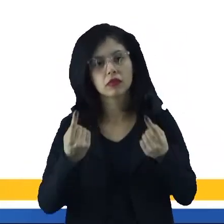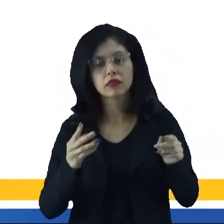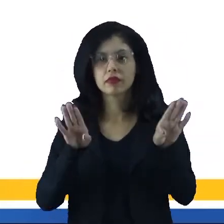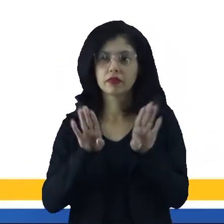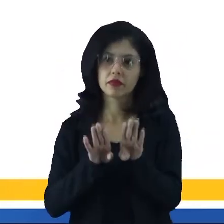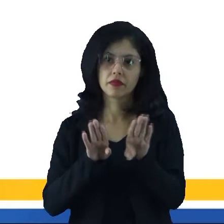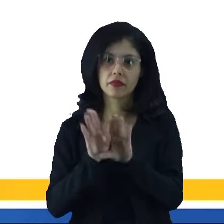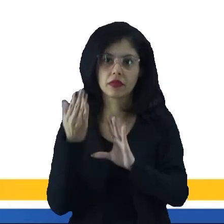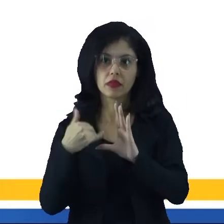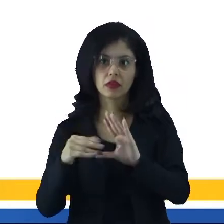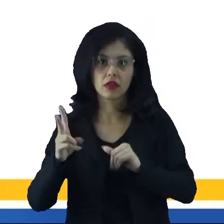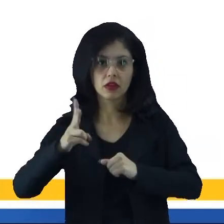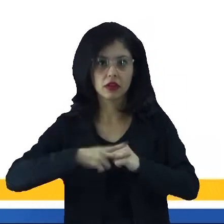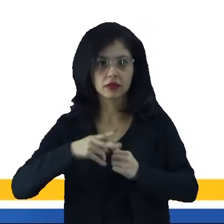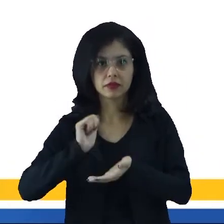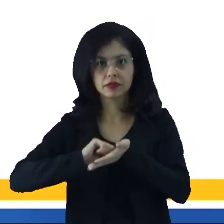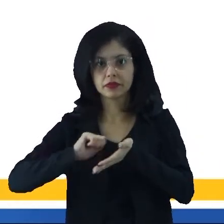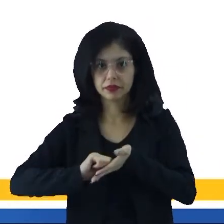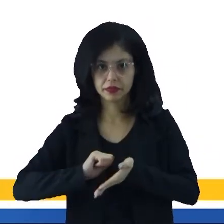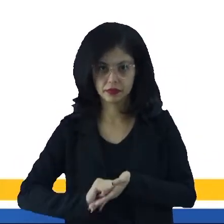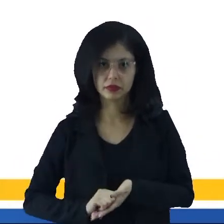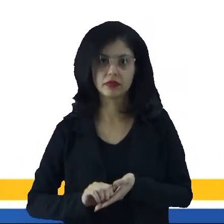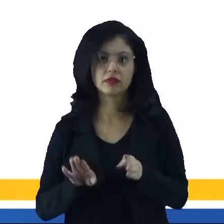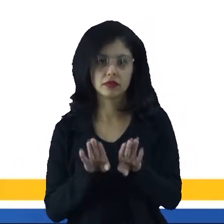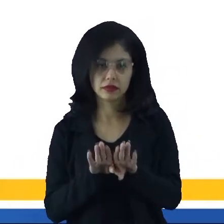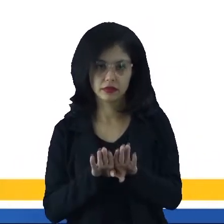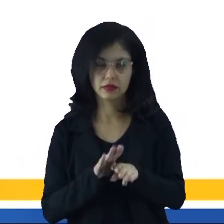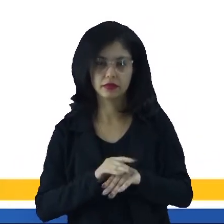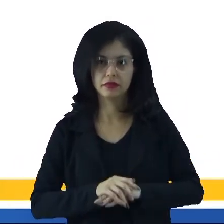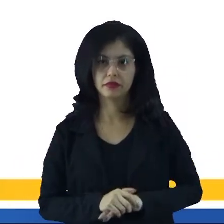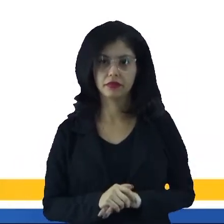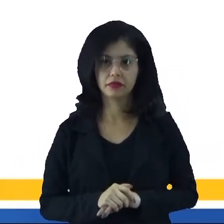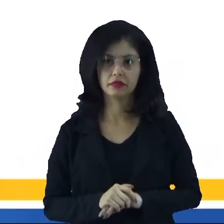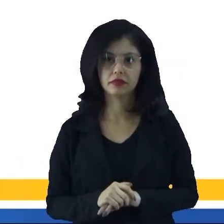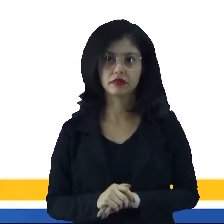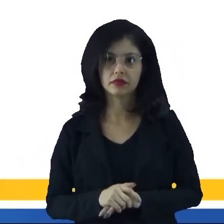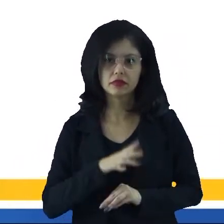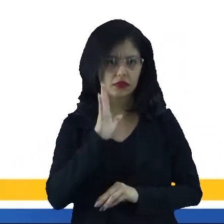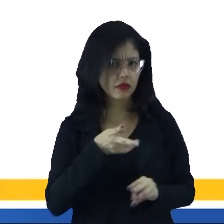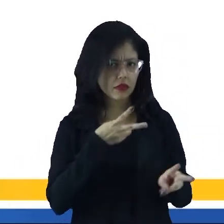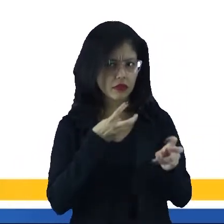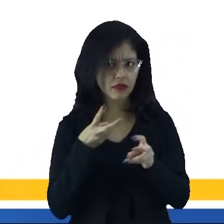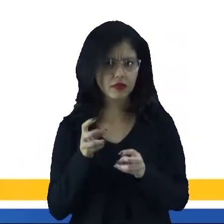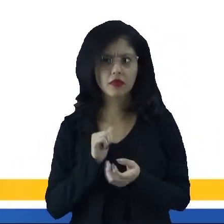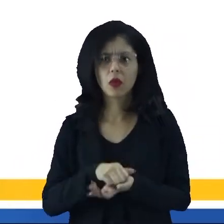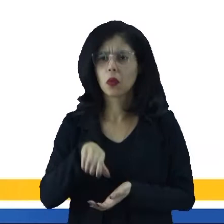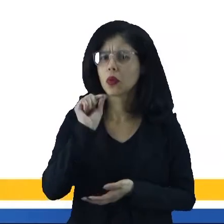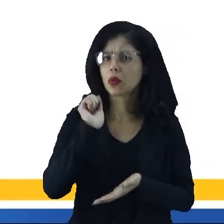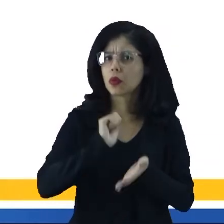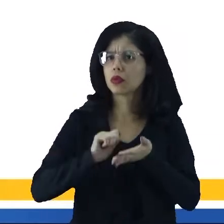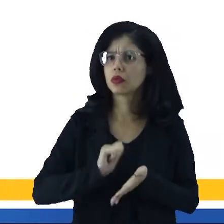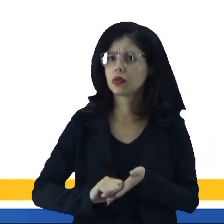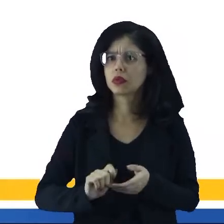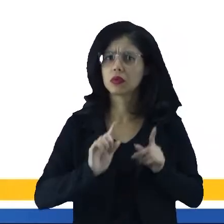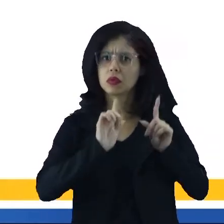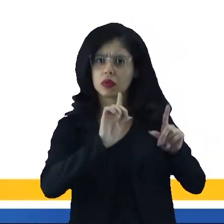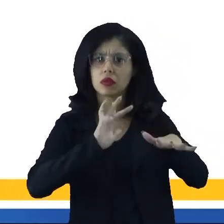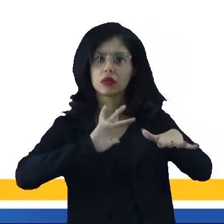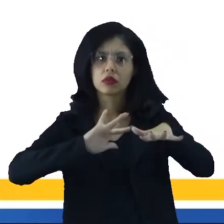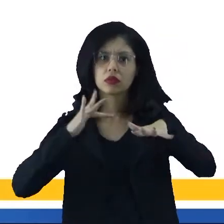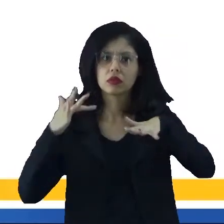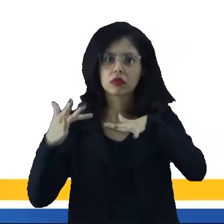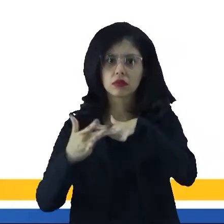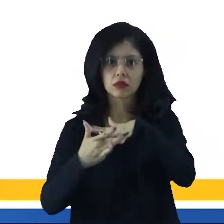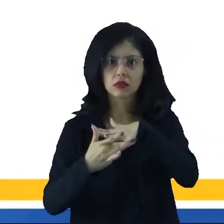uma mensagem verbal, a escrita aí, o texto, tá bom? Não só a imagem. Já observaram? O que está escrito aí na parede? Ó?